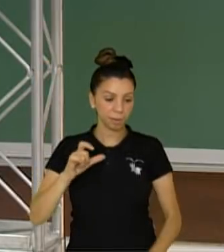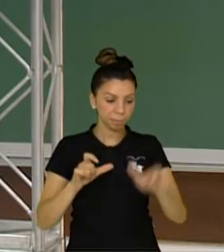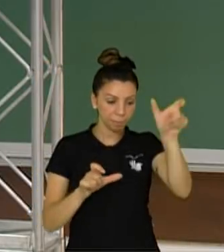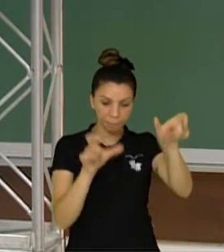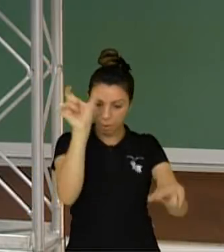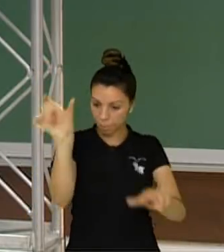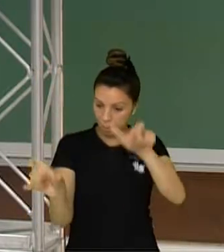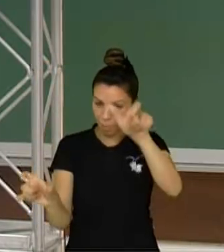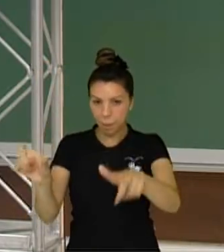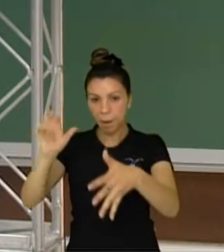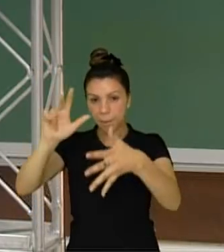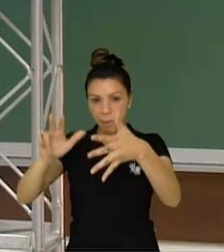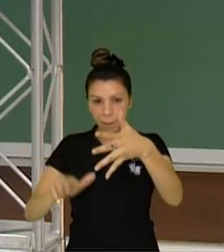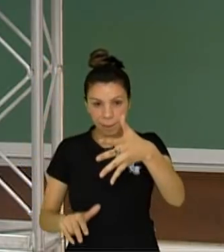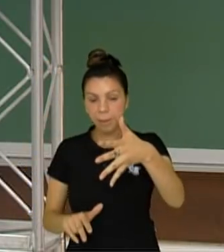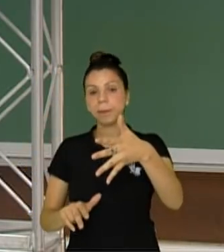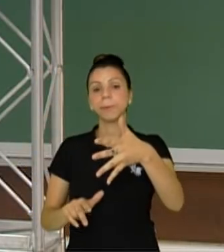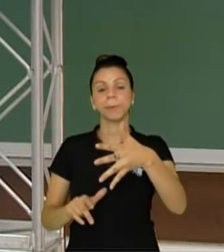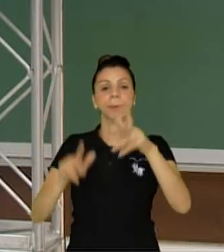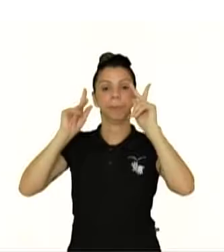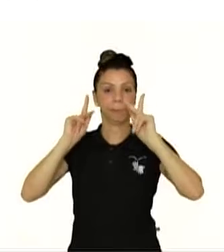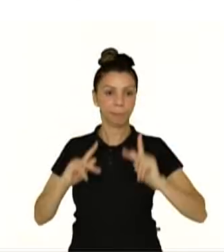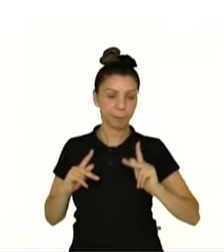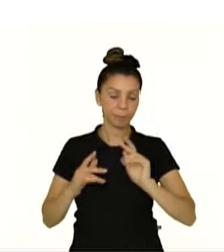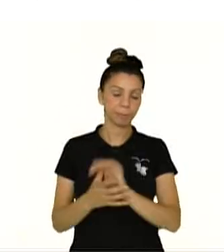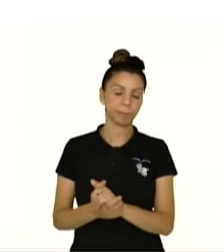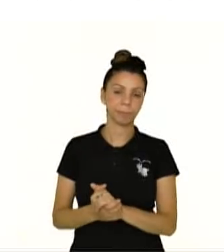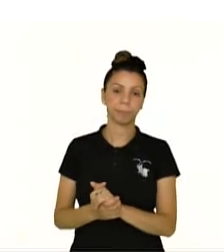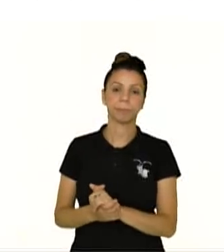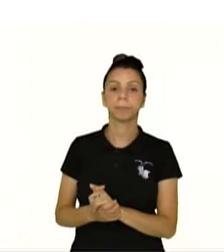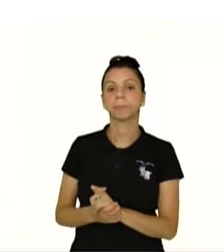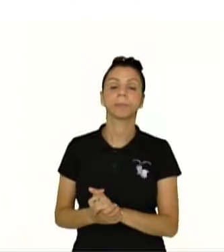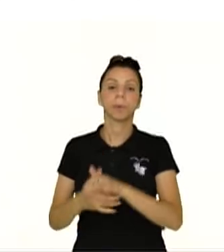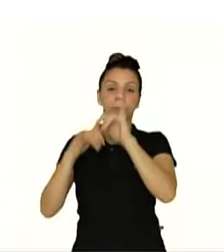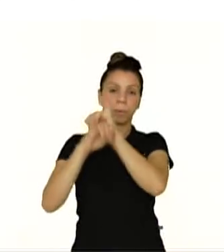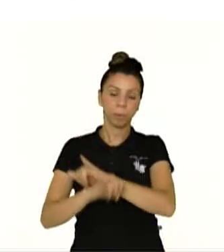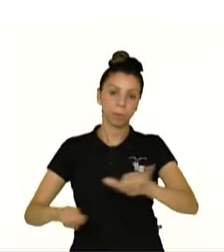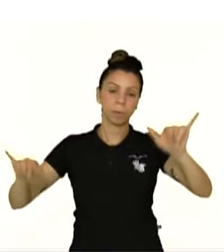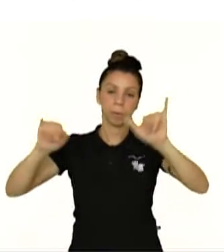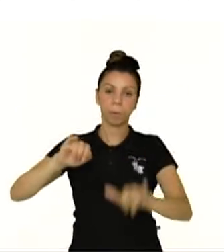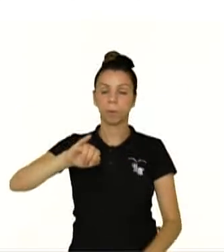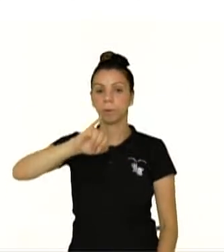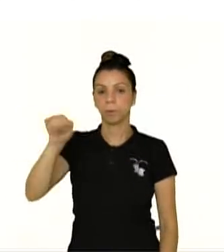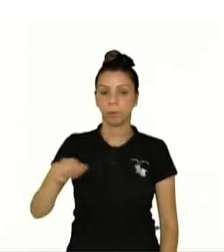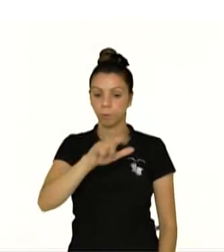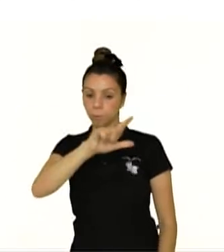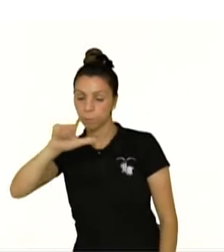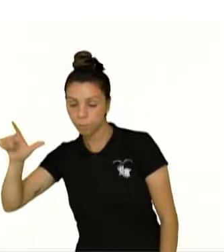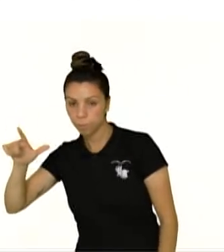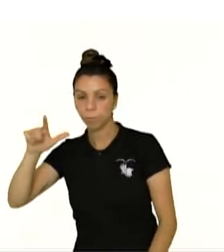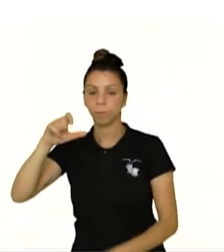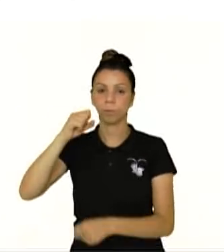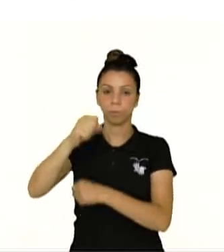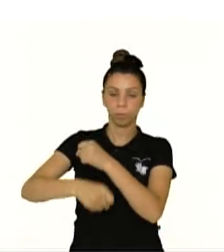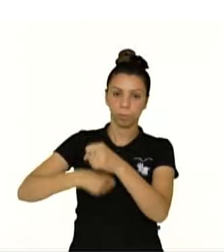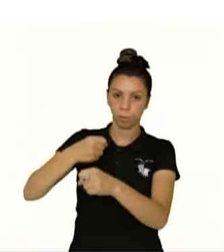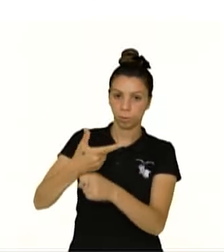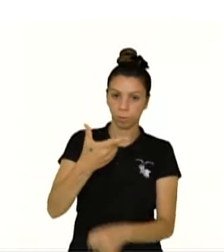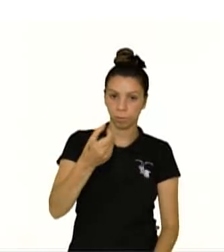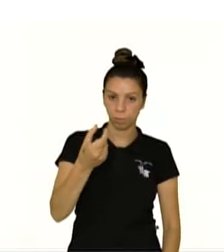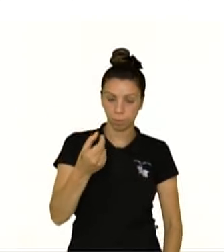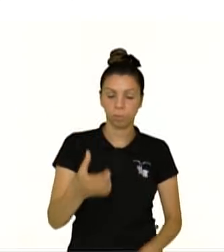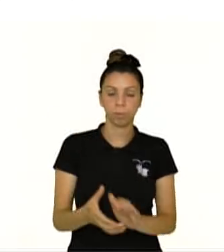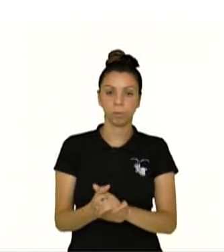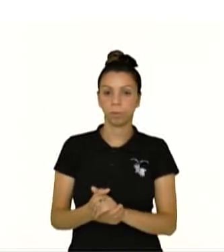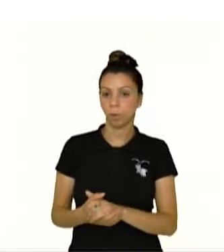humanas. Prosseguindo, a matéria de julho de 2020 explica que a ciência pós-moderna,